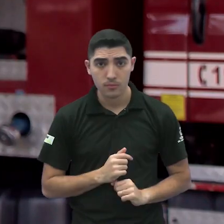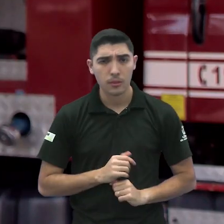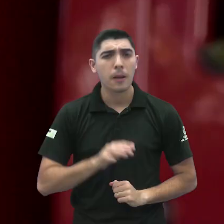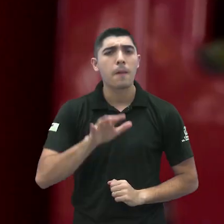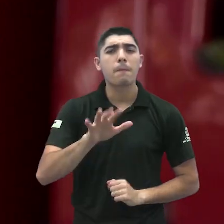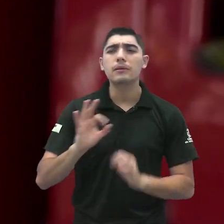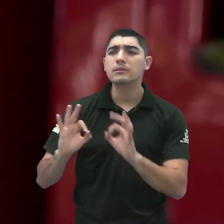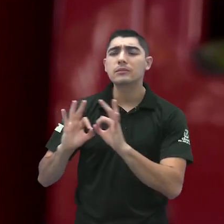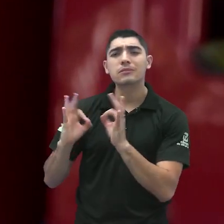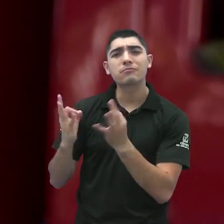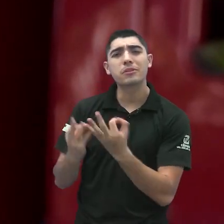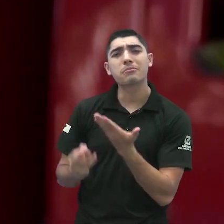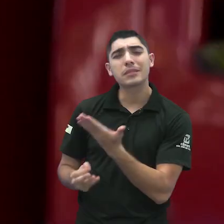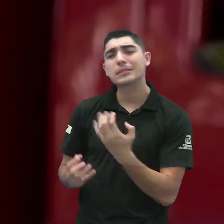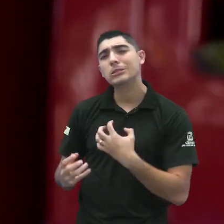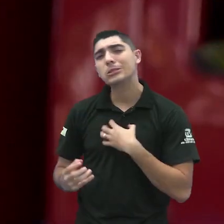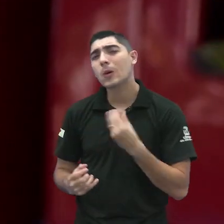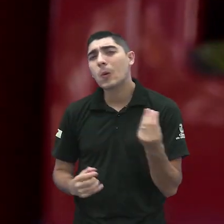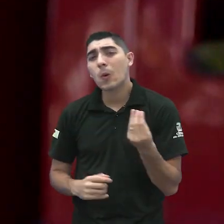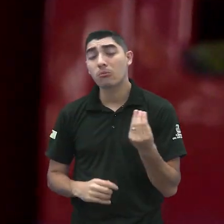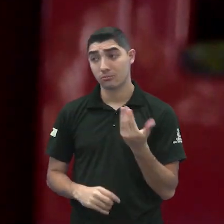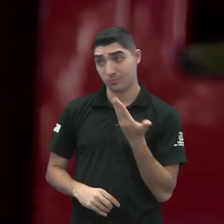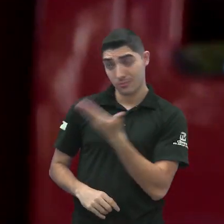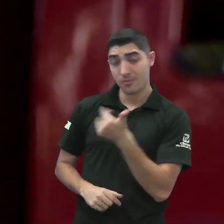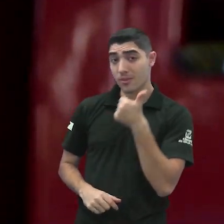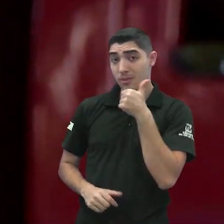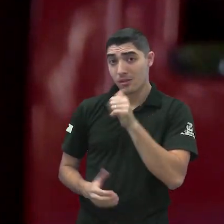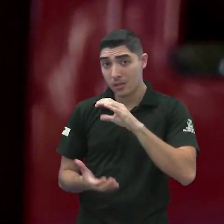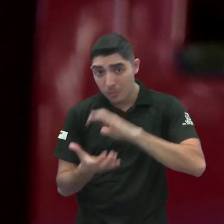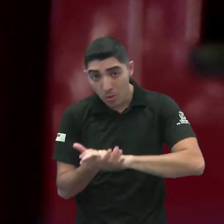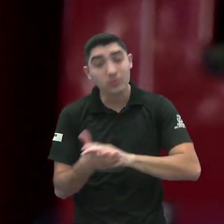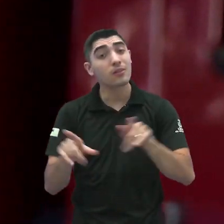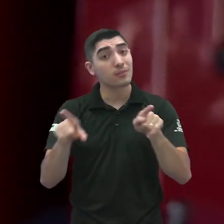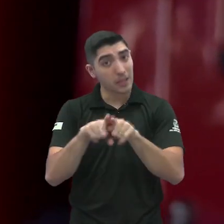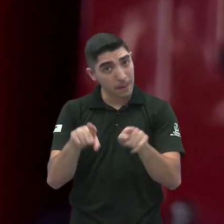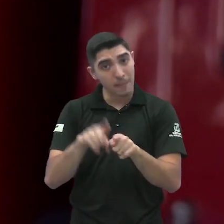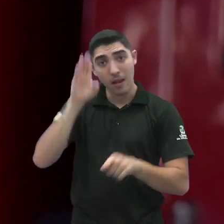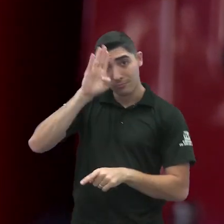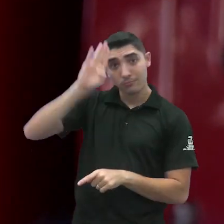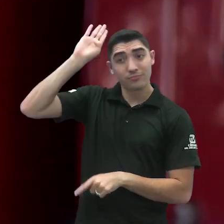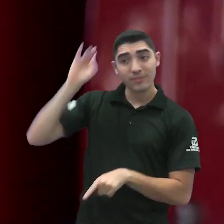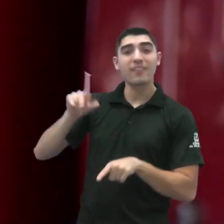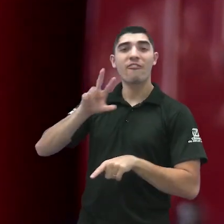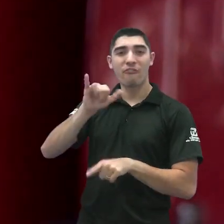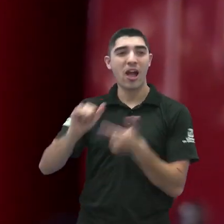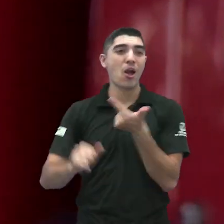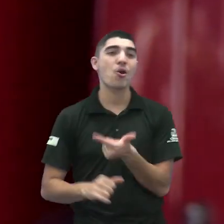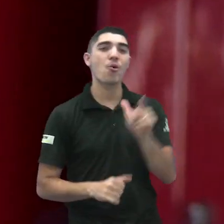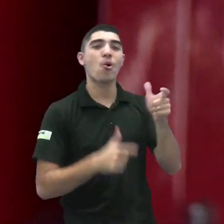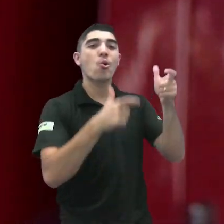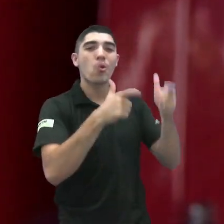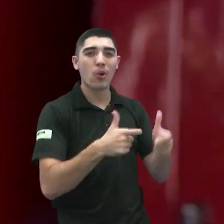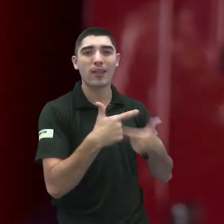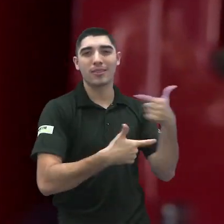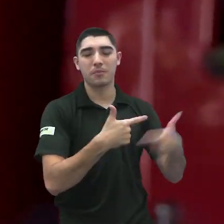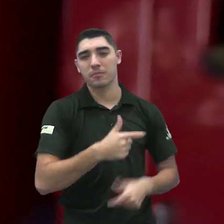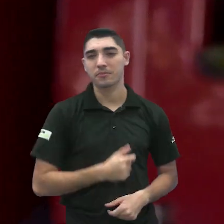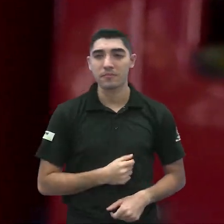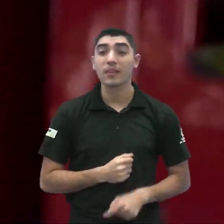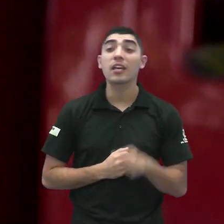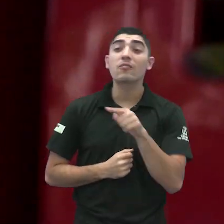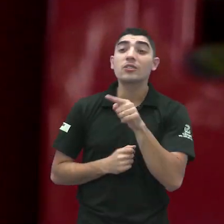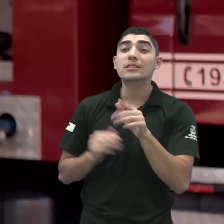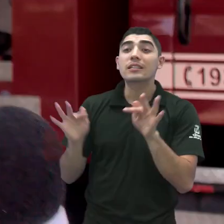a ocorrência. E como será que fica a família, hein? No caso do tenente, a esposa também é militar e estará de plantão em